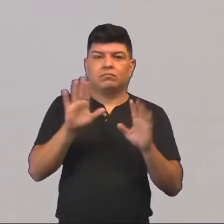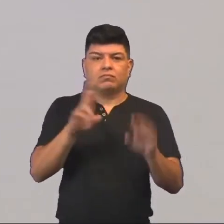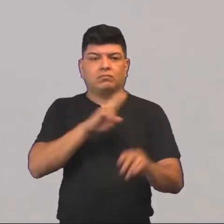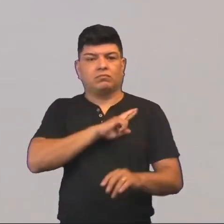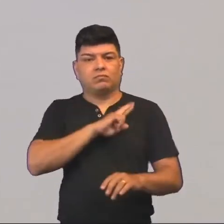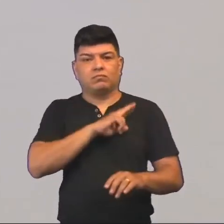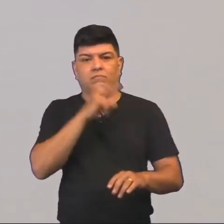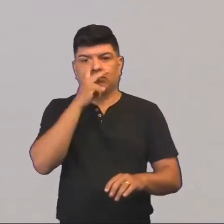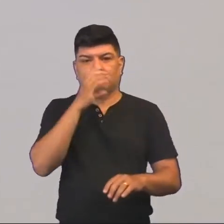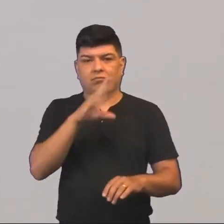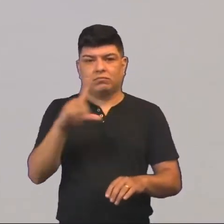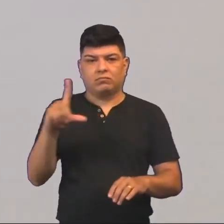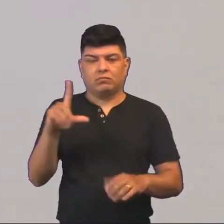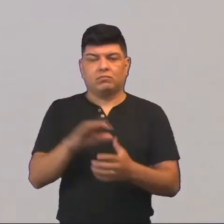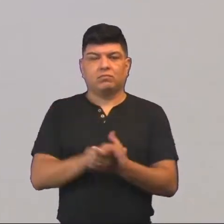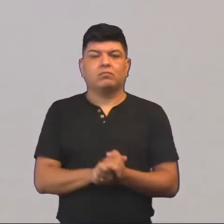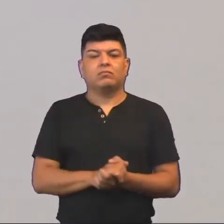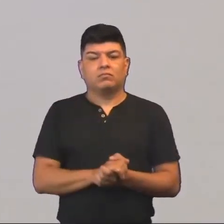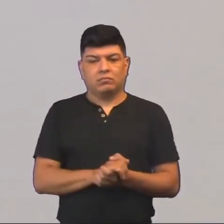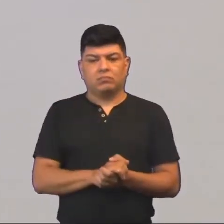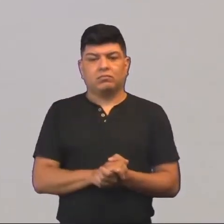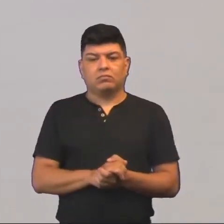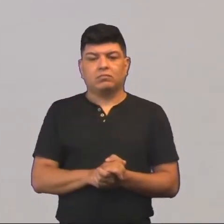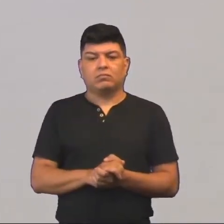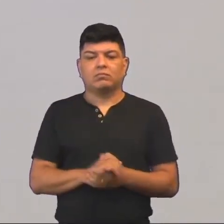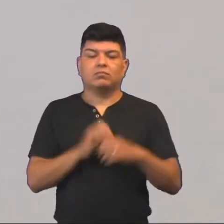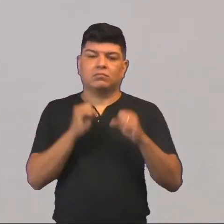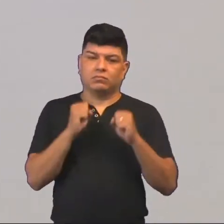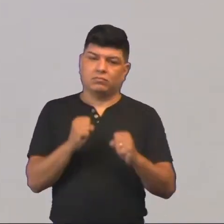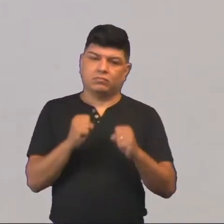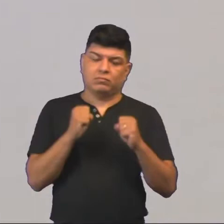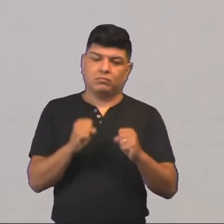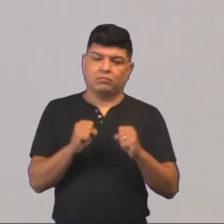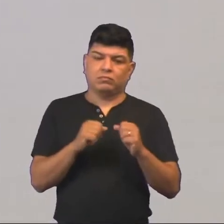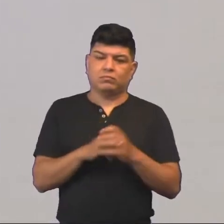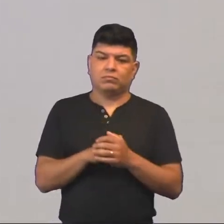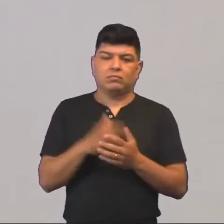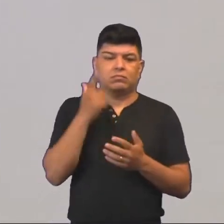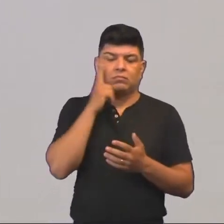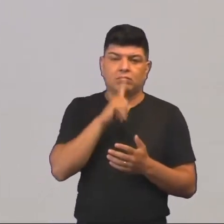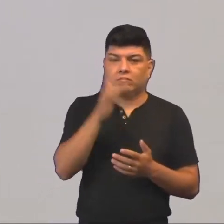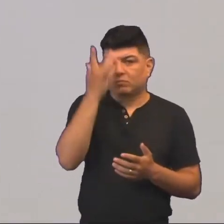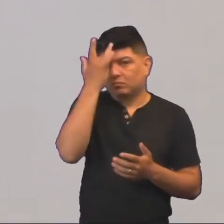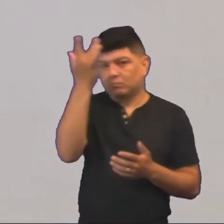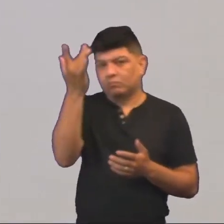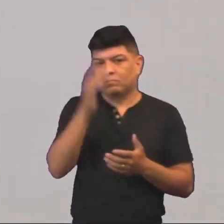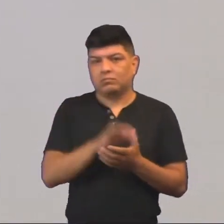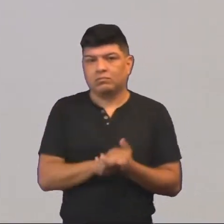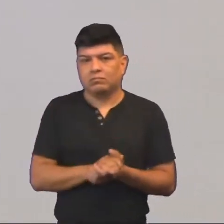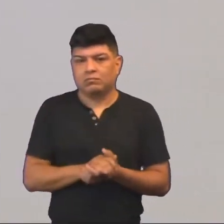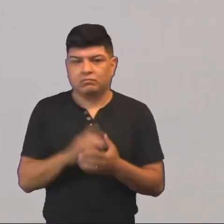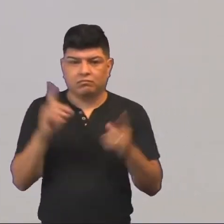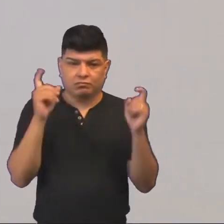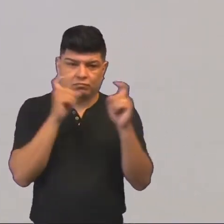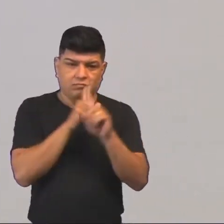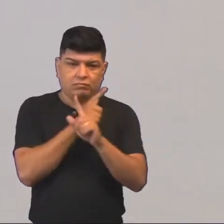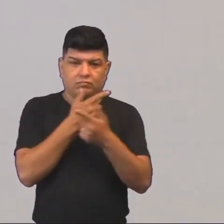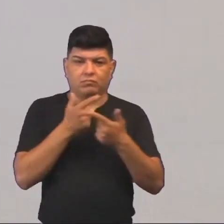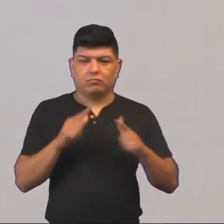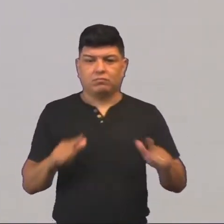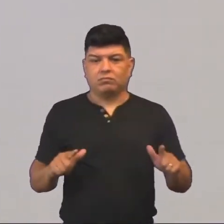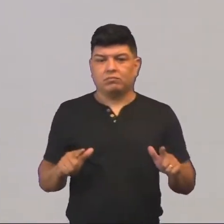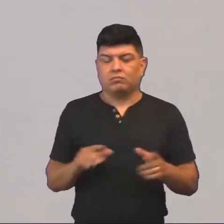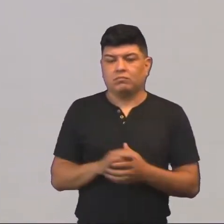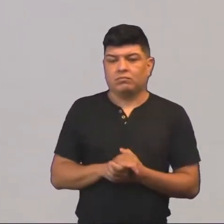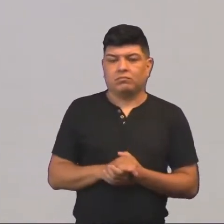da classificação. Quando a gente fala dessas que podem ser adquiridas facilmente, sem maiores dificuldades e que